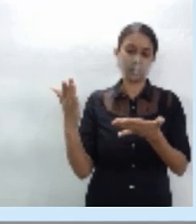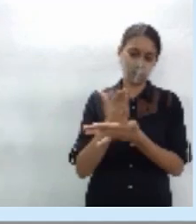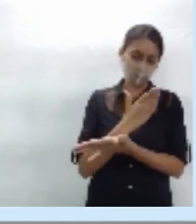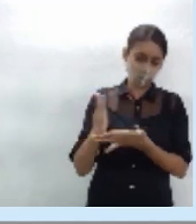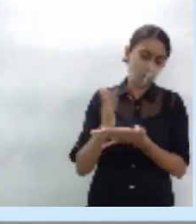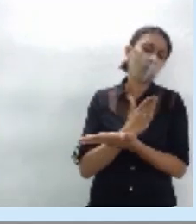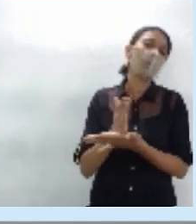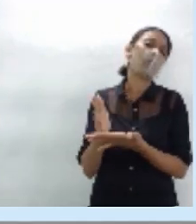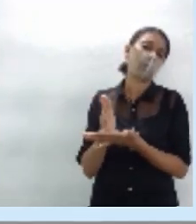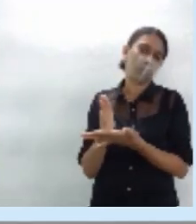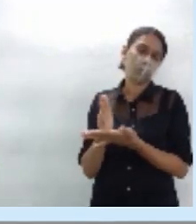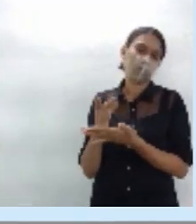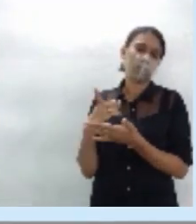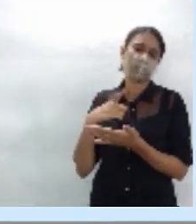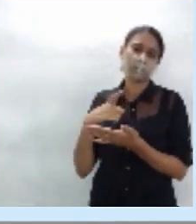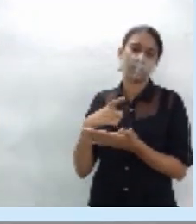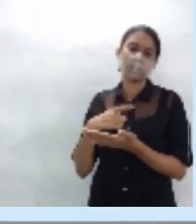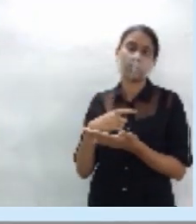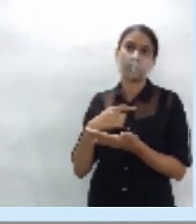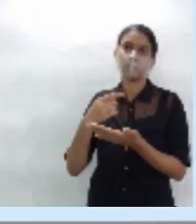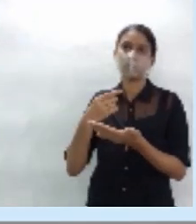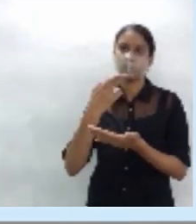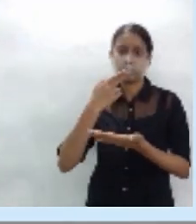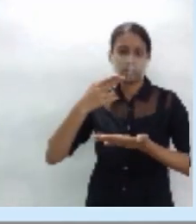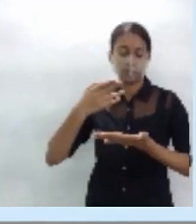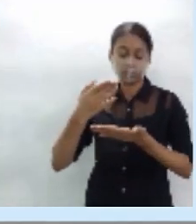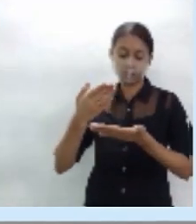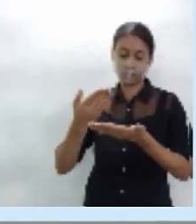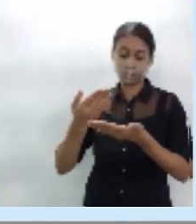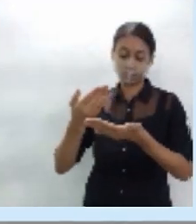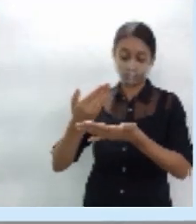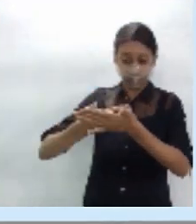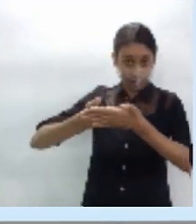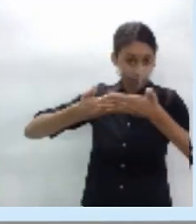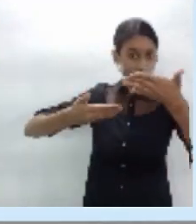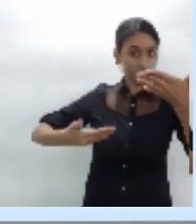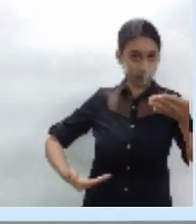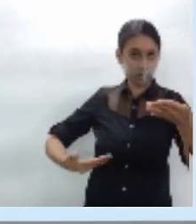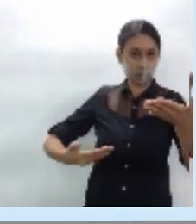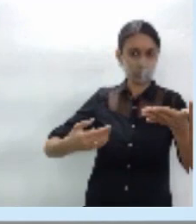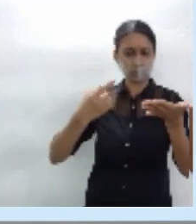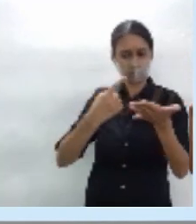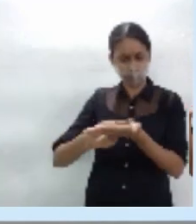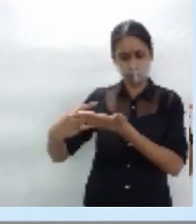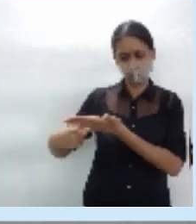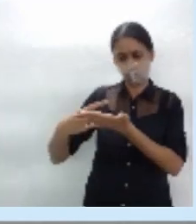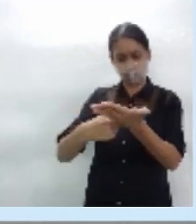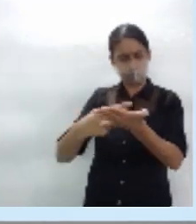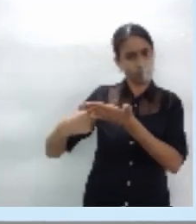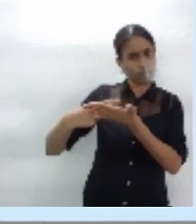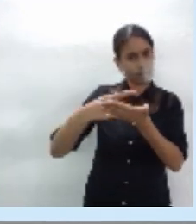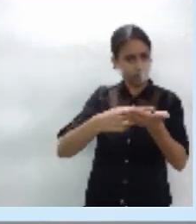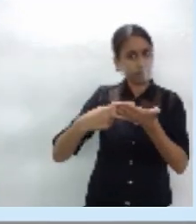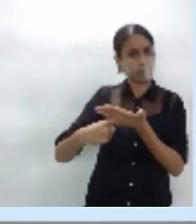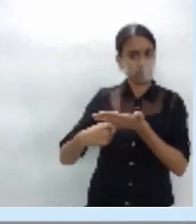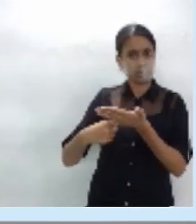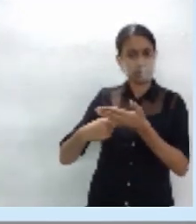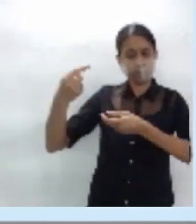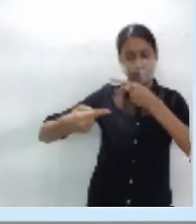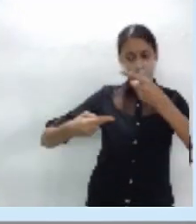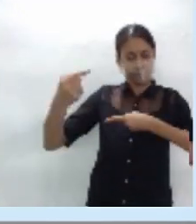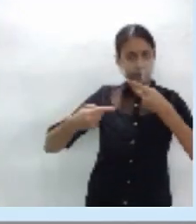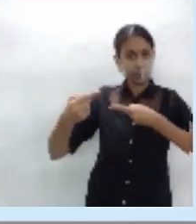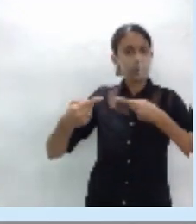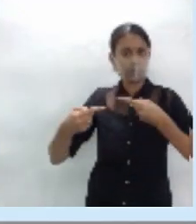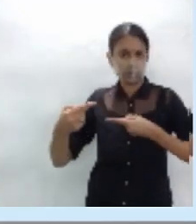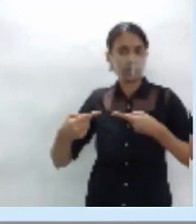pactos, que são acordos políticos, né, que perduram até os dias de hoje. Ou seja, você